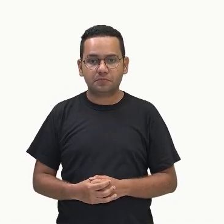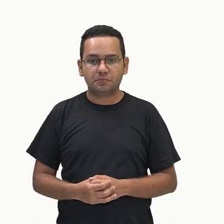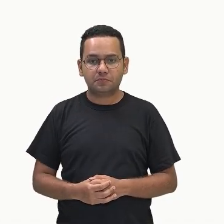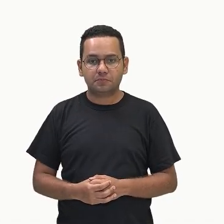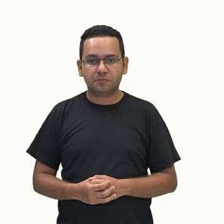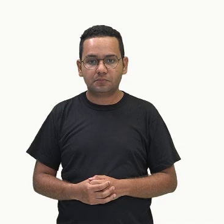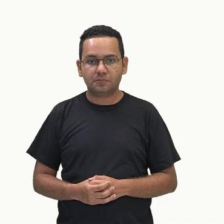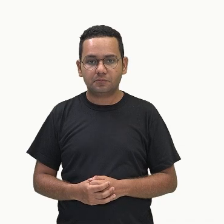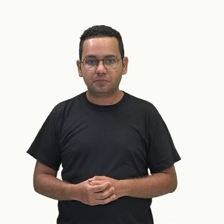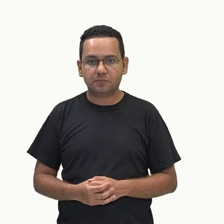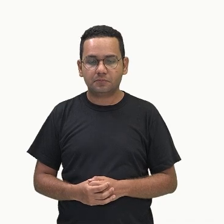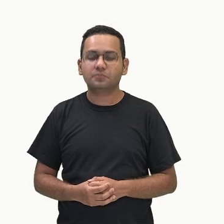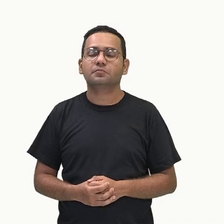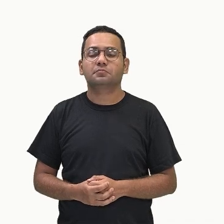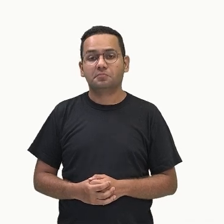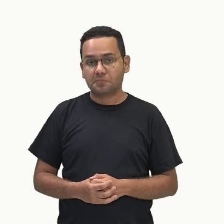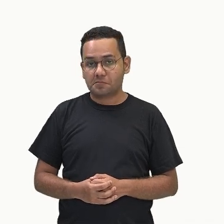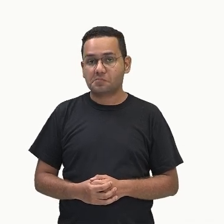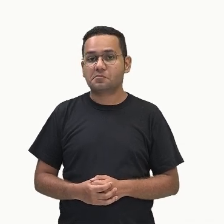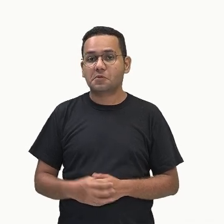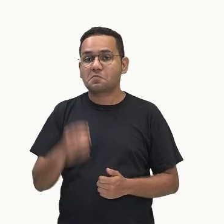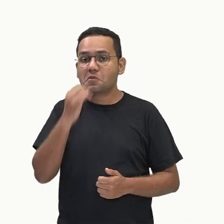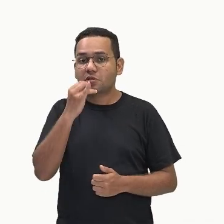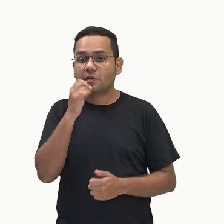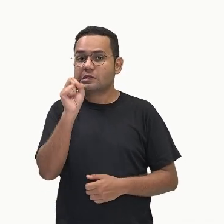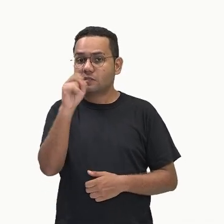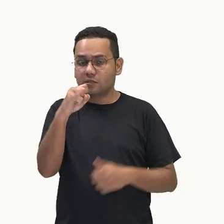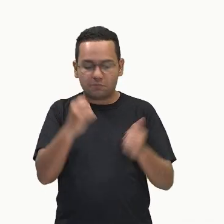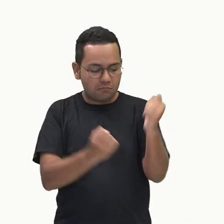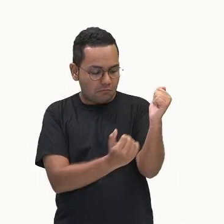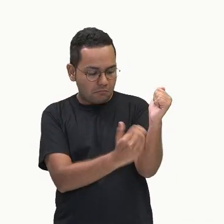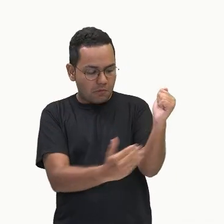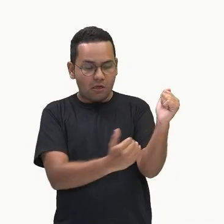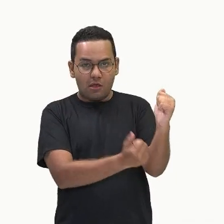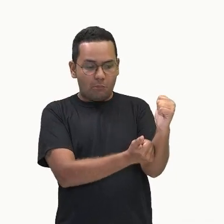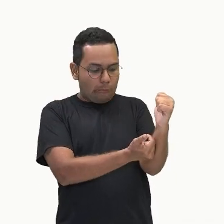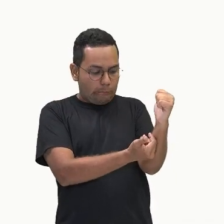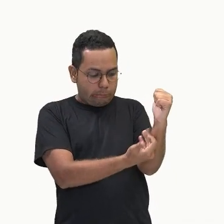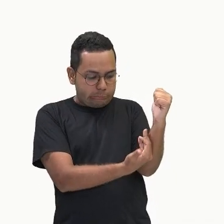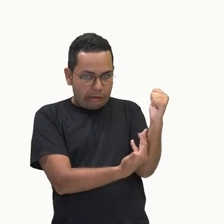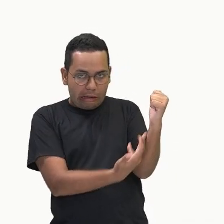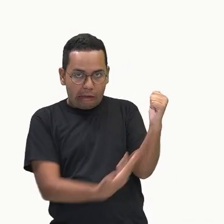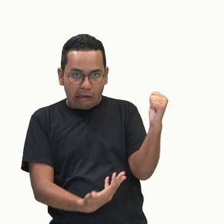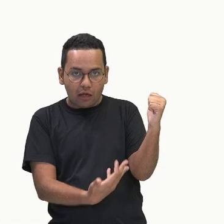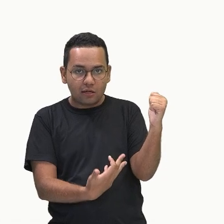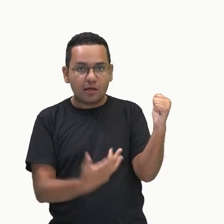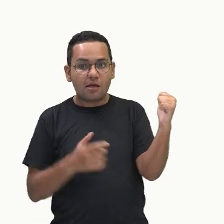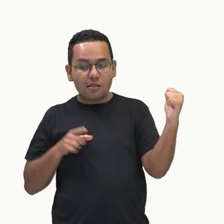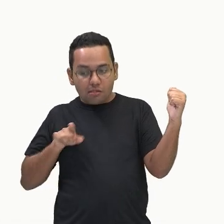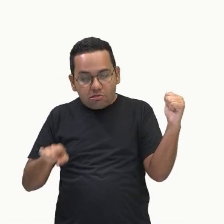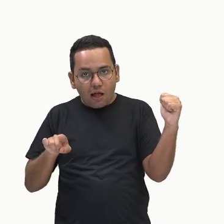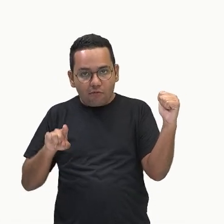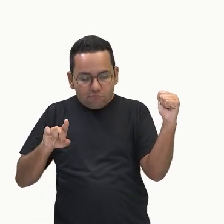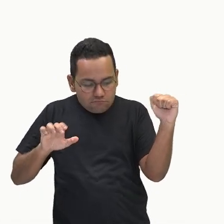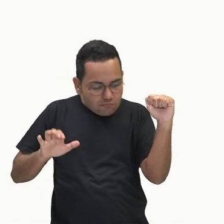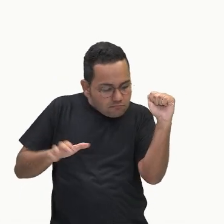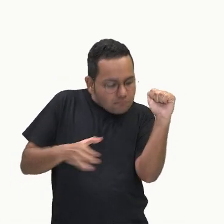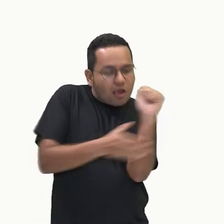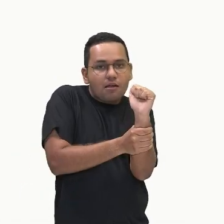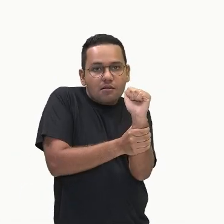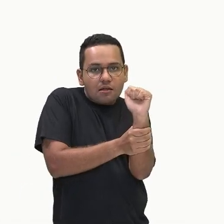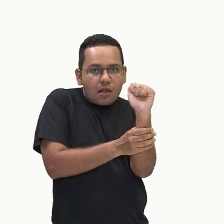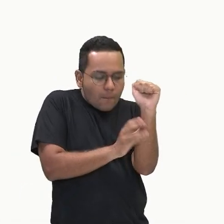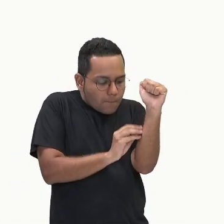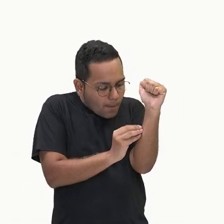estancamento do sangue. Quando você tem um corte e tem um sangramento e logo na sequência